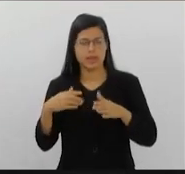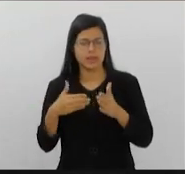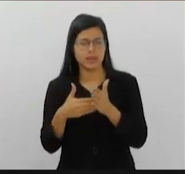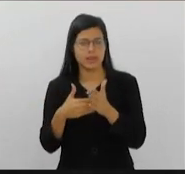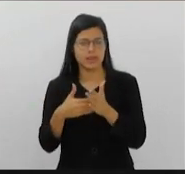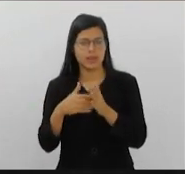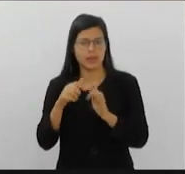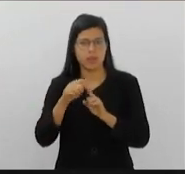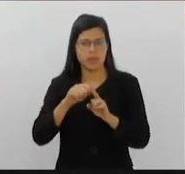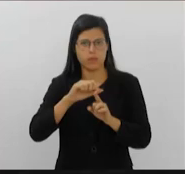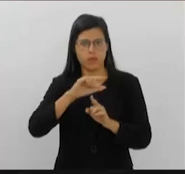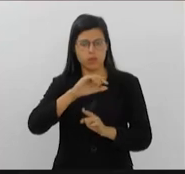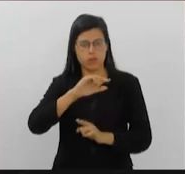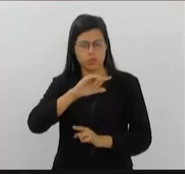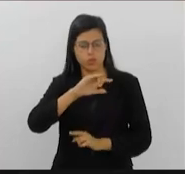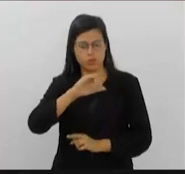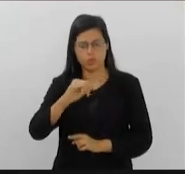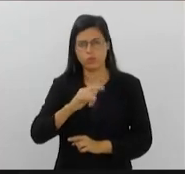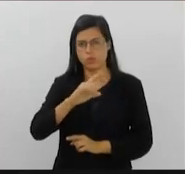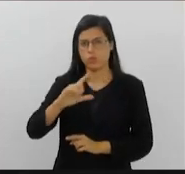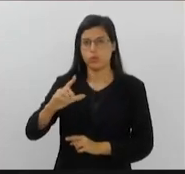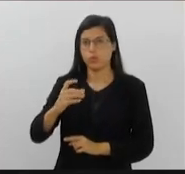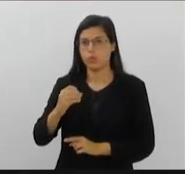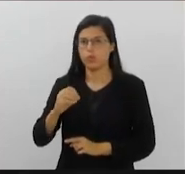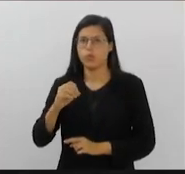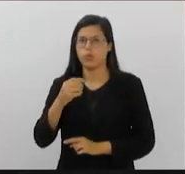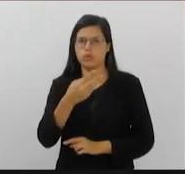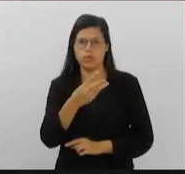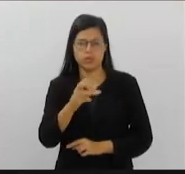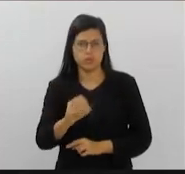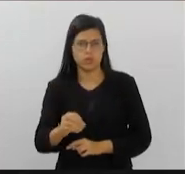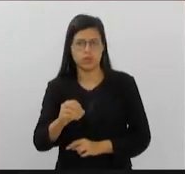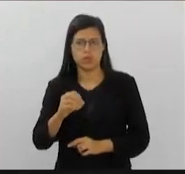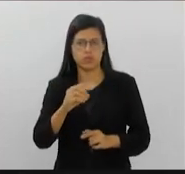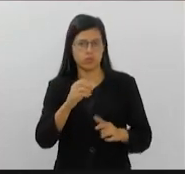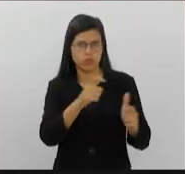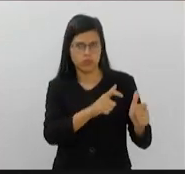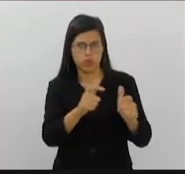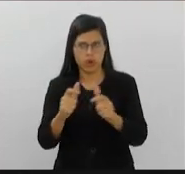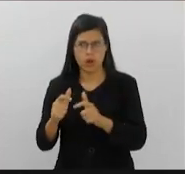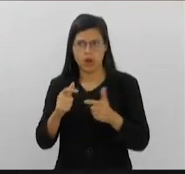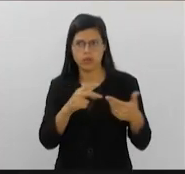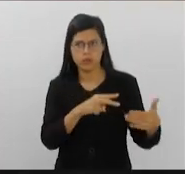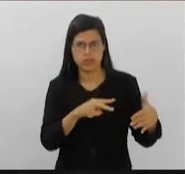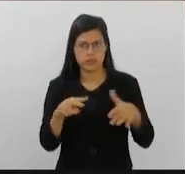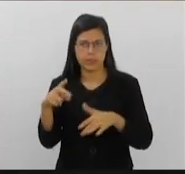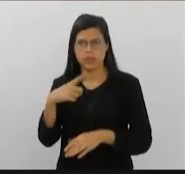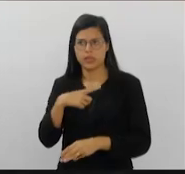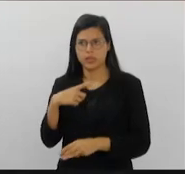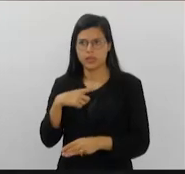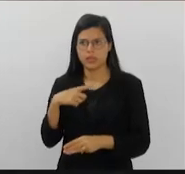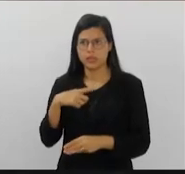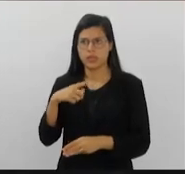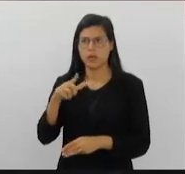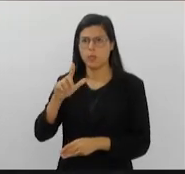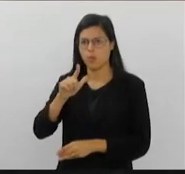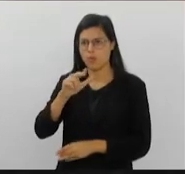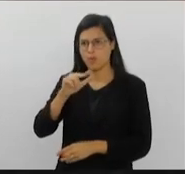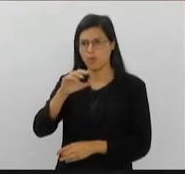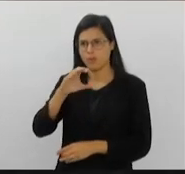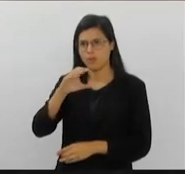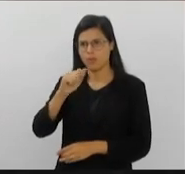em todo o Brasil, todas as regiões do Brasil, e toda semana nós temos... O Lucas Gregório bateu a palma ali, obrigado, Lucas Gregório,